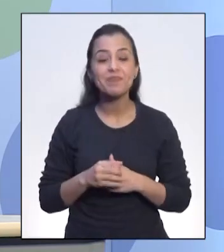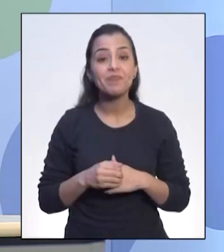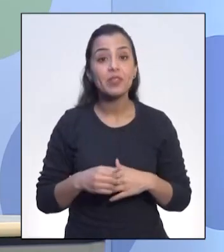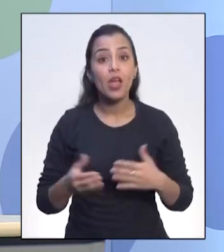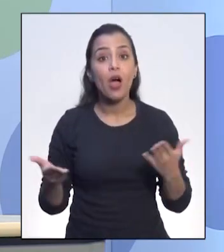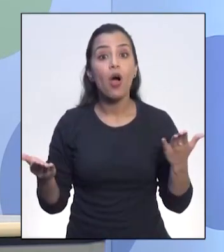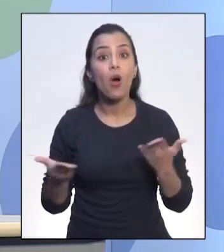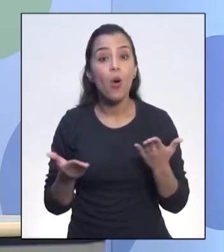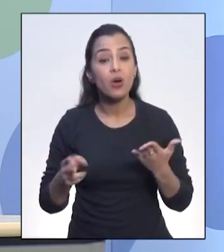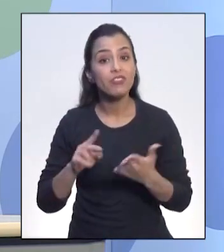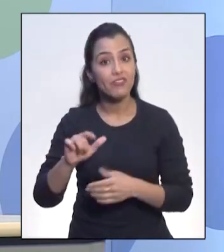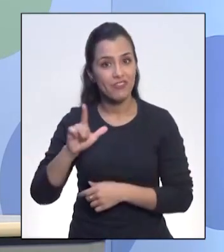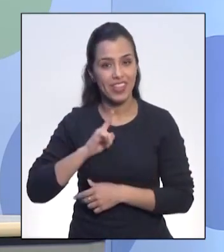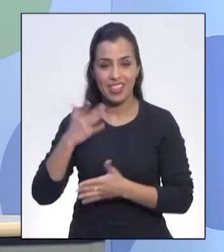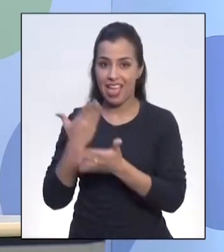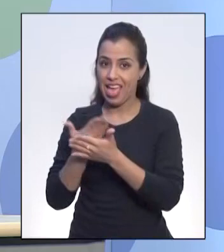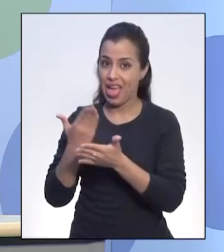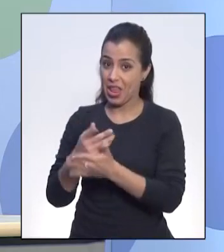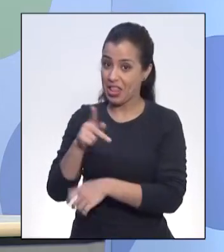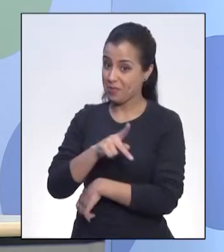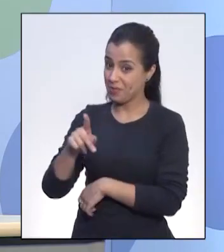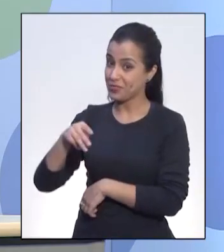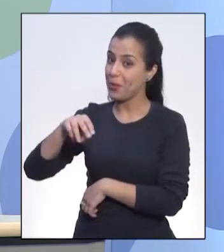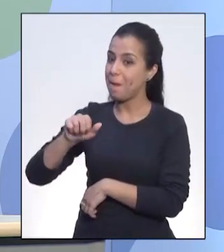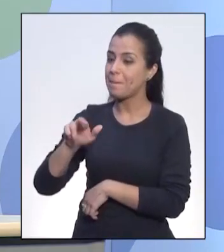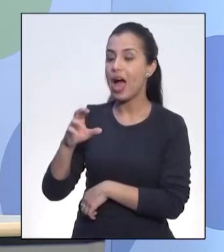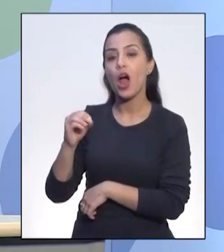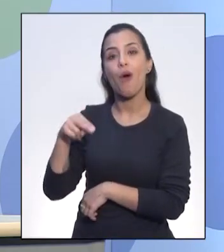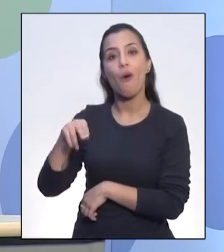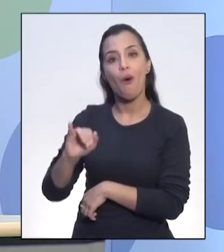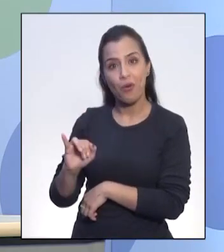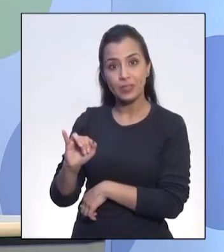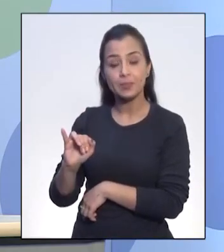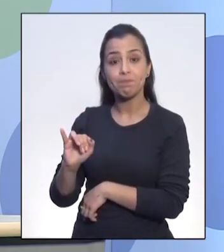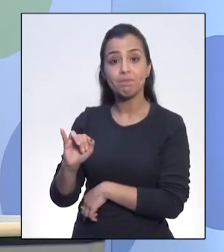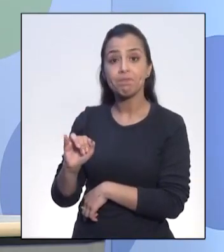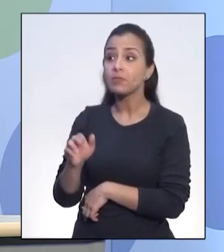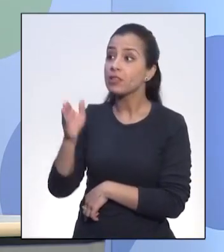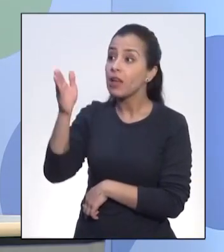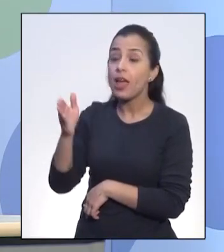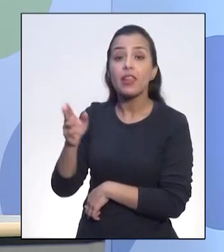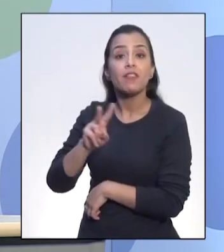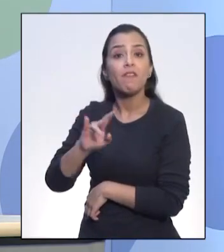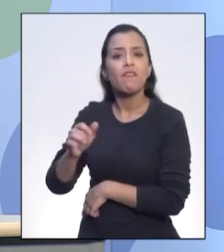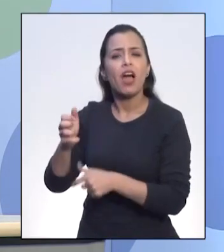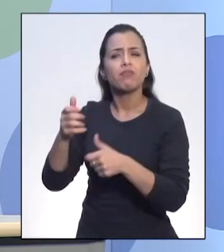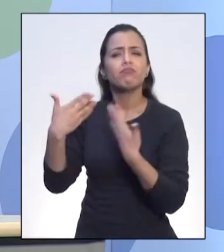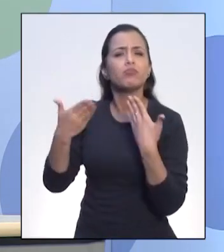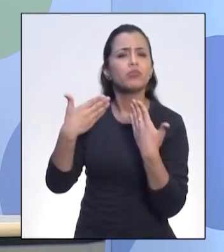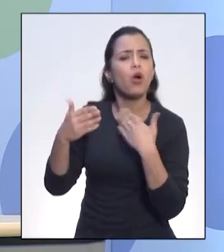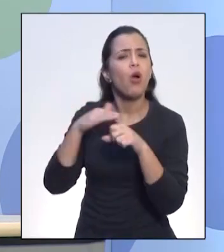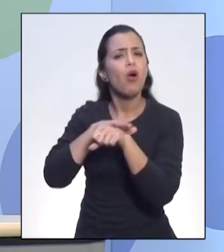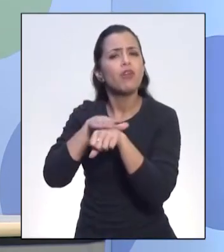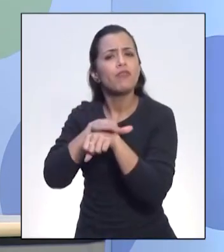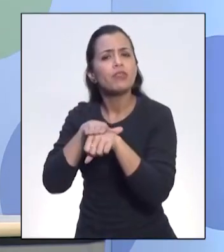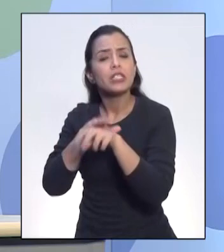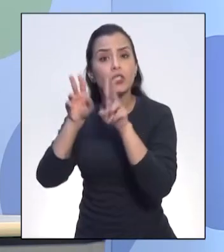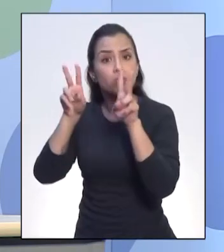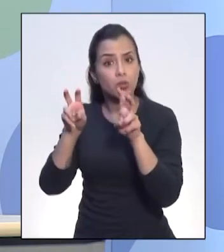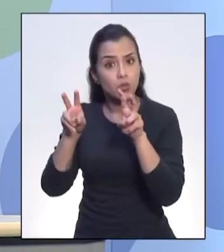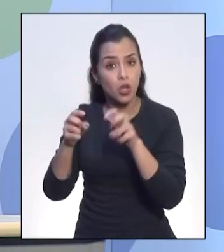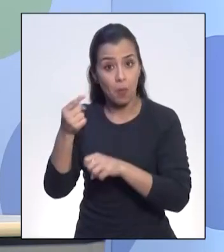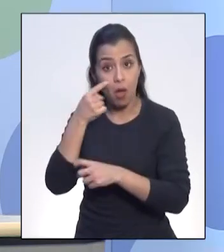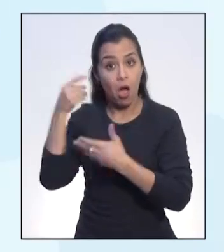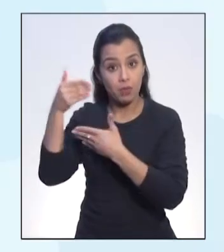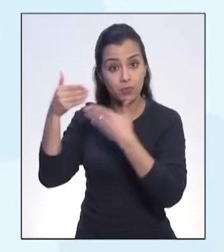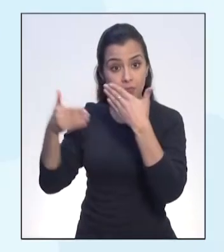vai ter uma aula do professor Marconi, em que ele vai conversar um pouquinho com vocês sobre, vamos